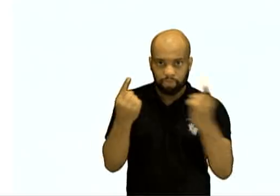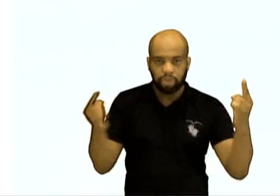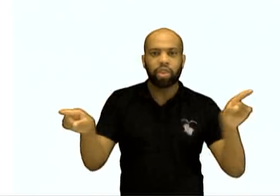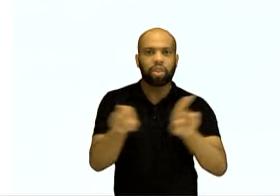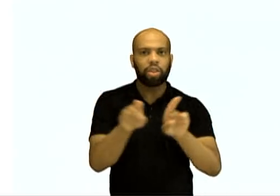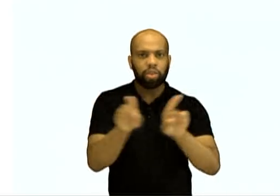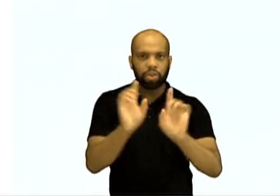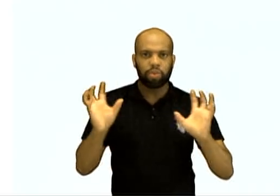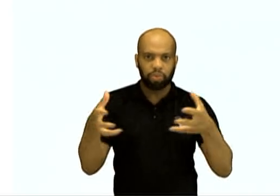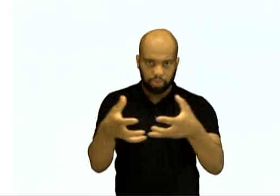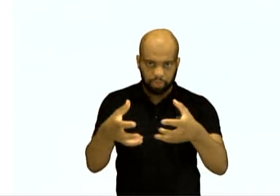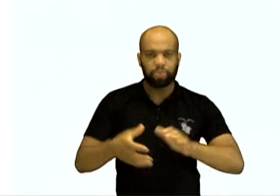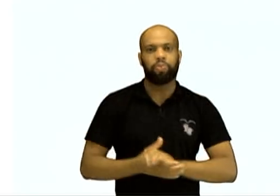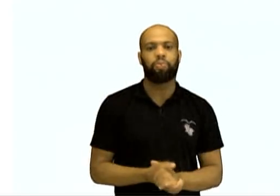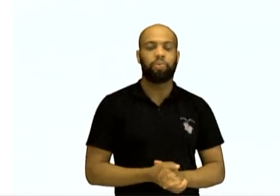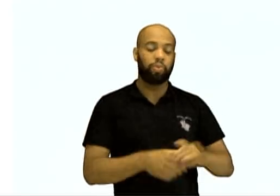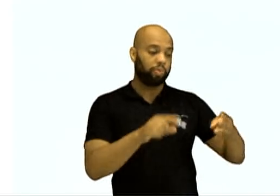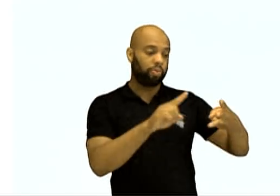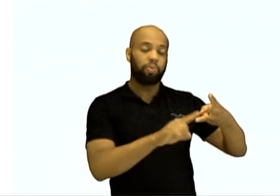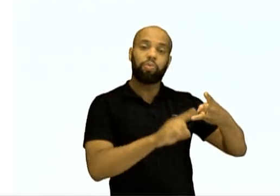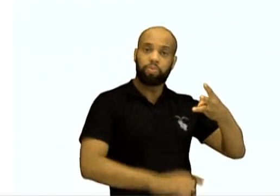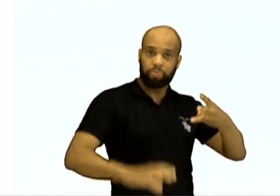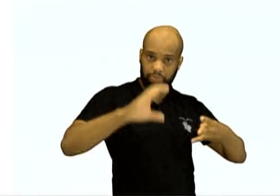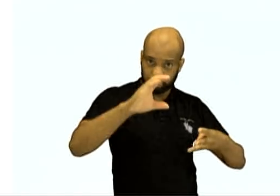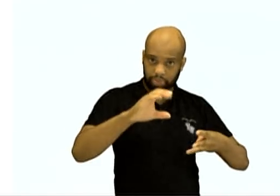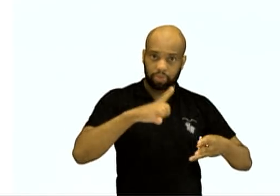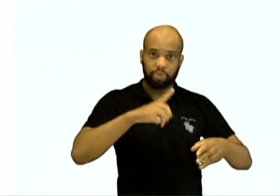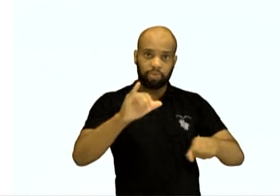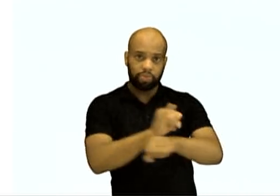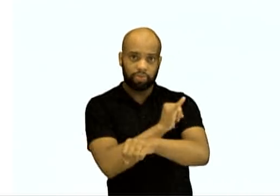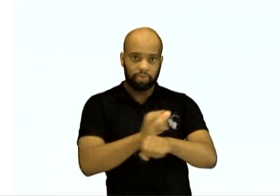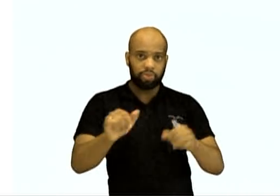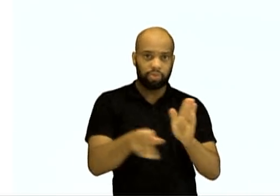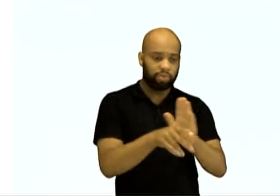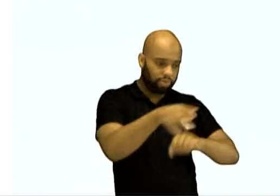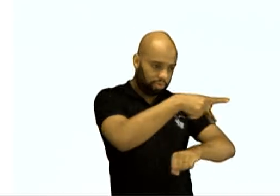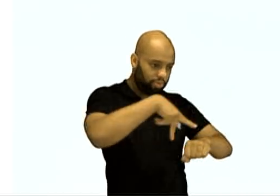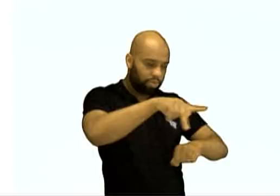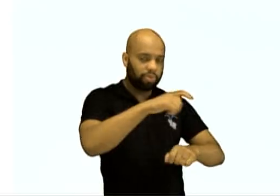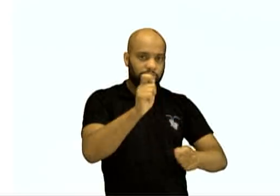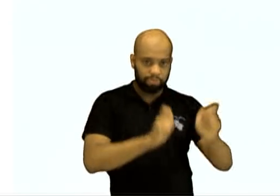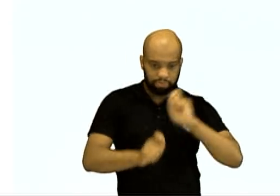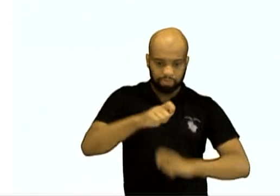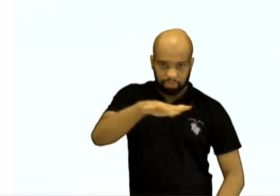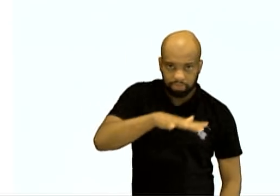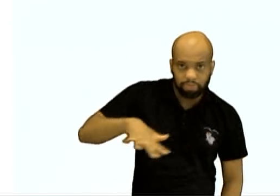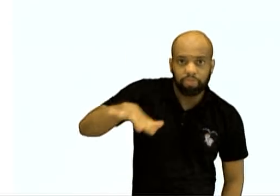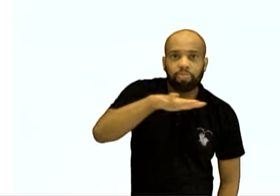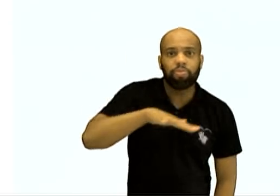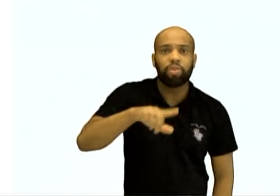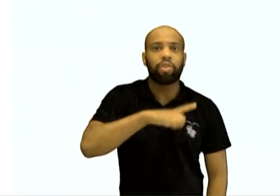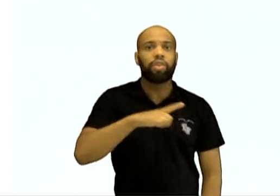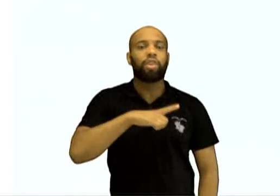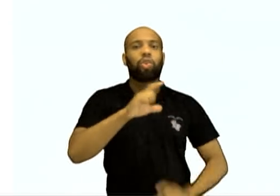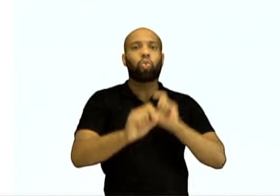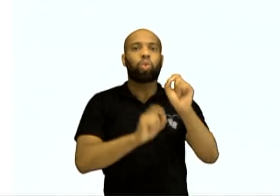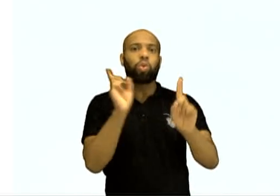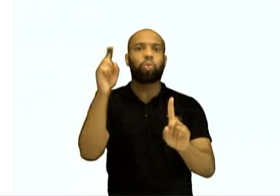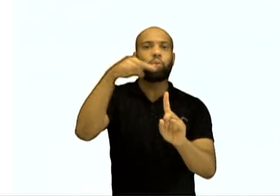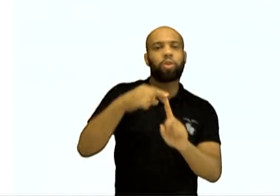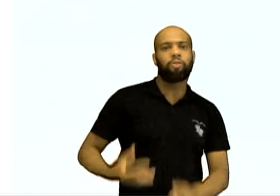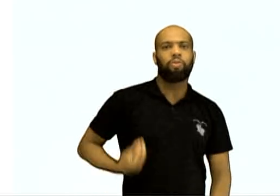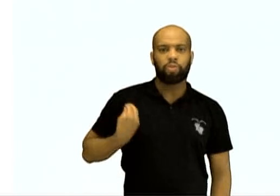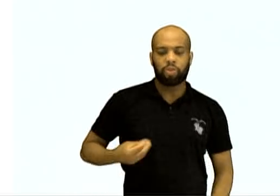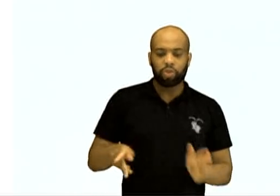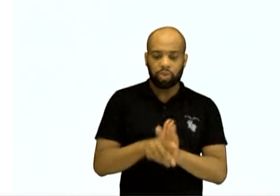como coletivo. Letra C, estratégias do Estado para administrar seu território, visando a sobrevivência de